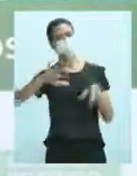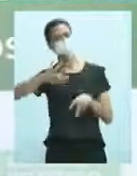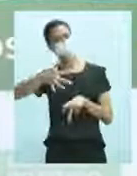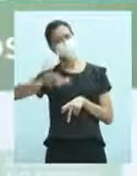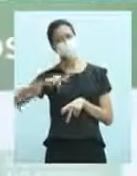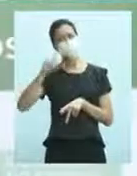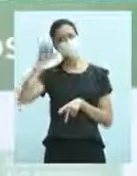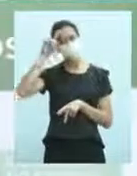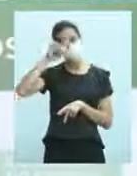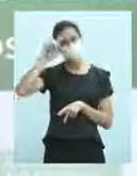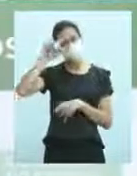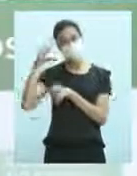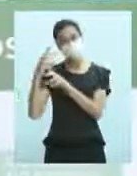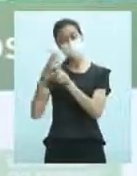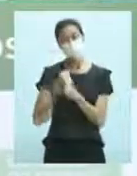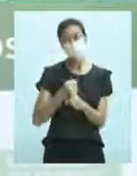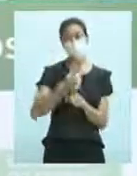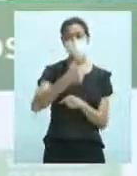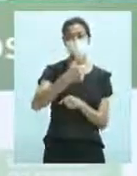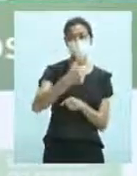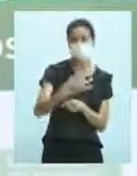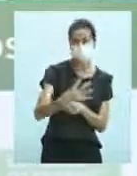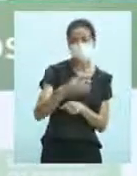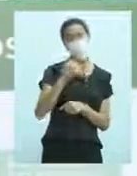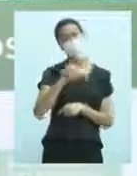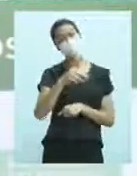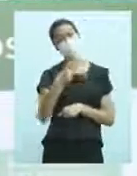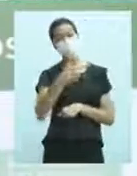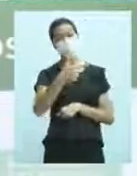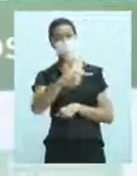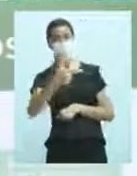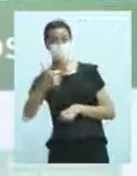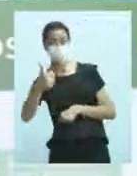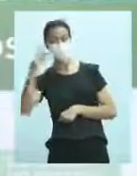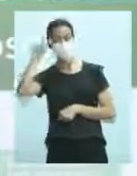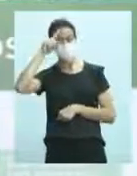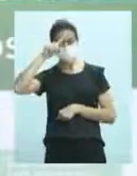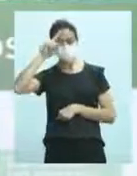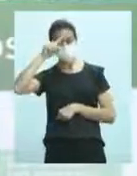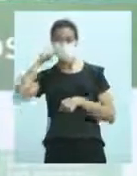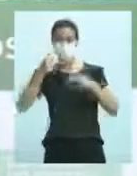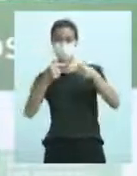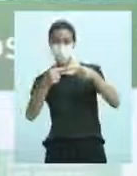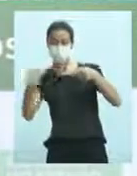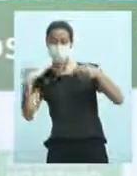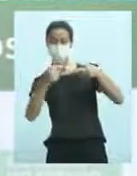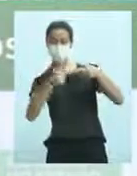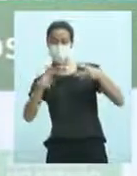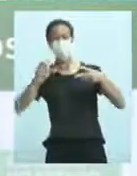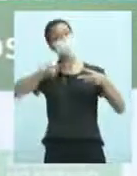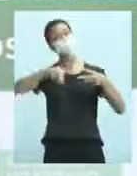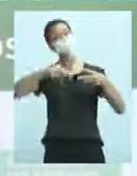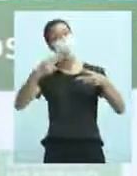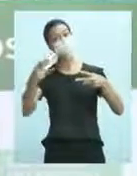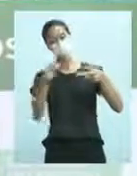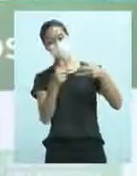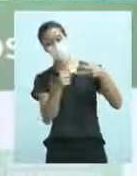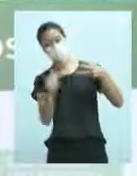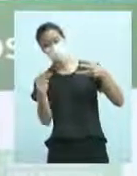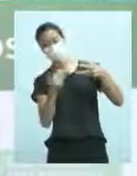21 dias você gente duas a três semanas os pacientes críticos permanece na uti por isso